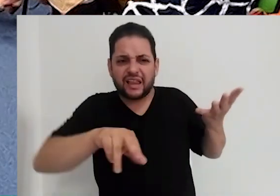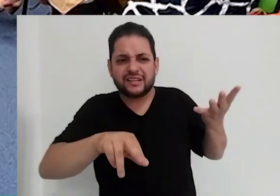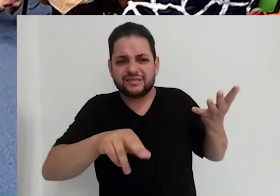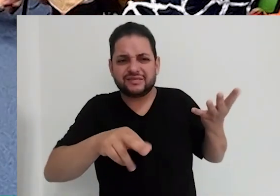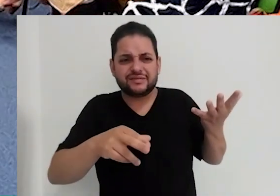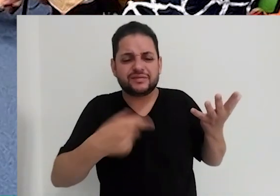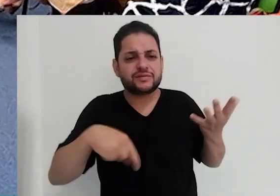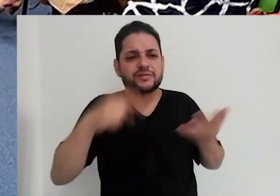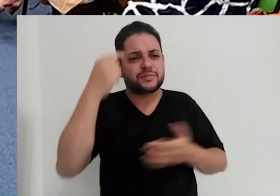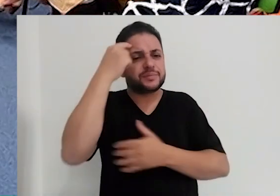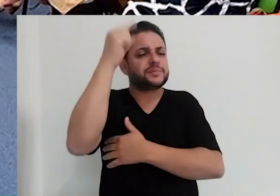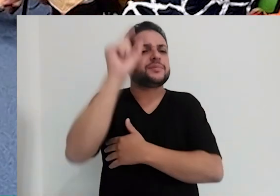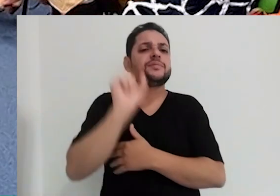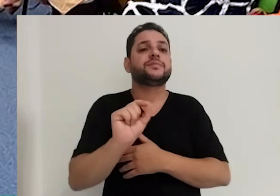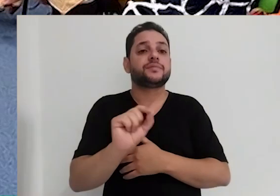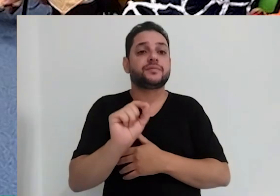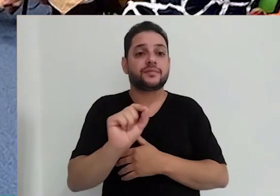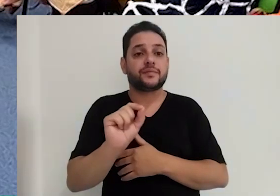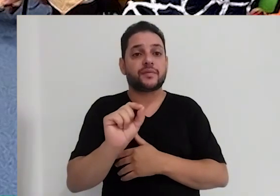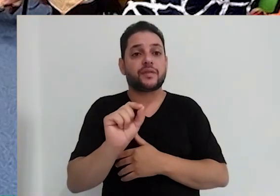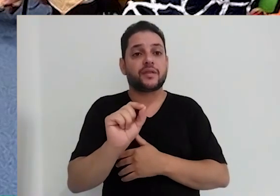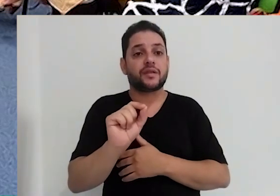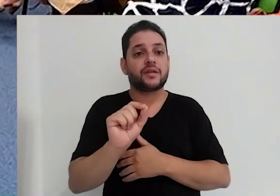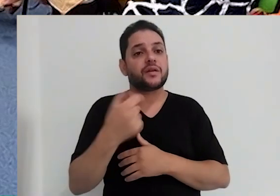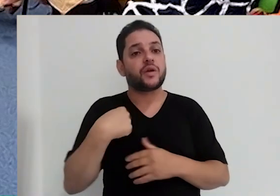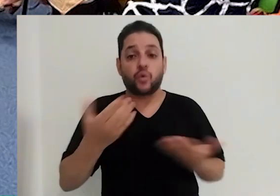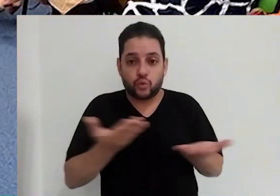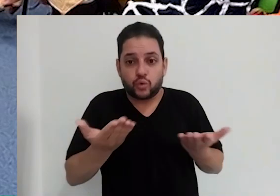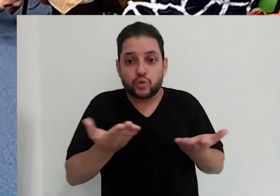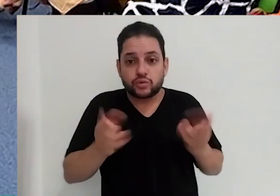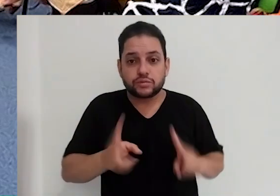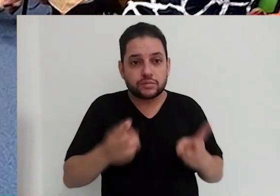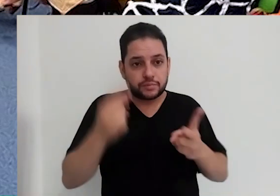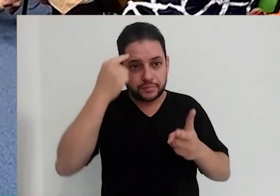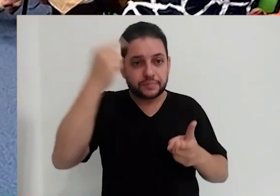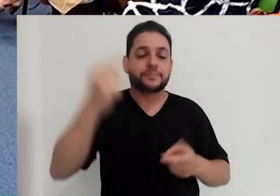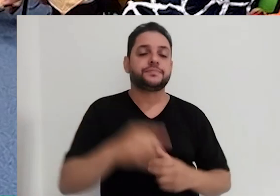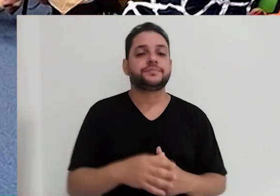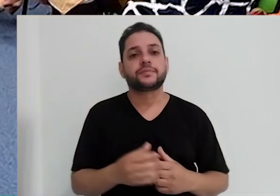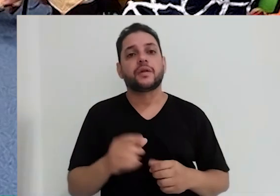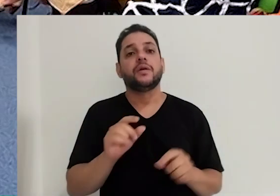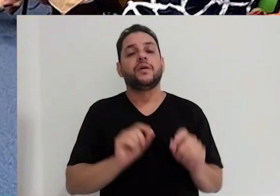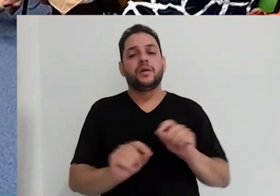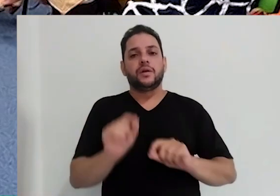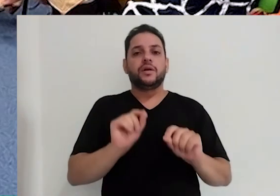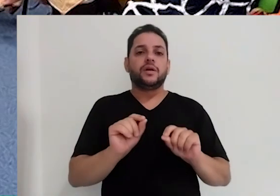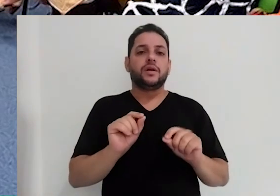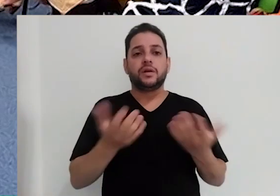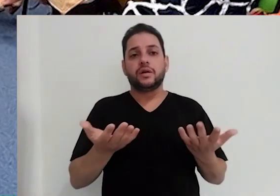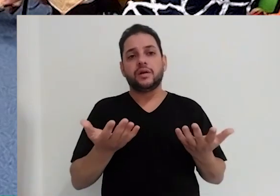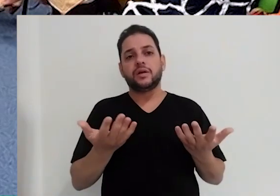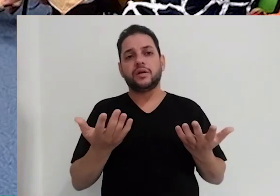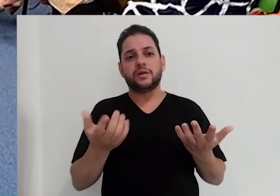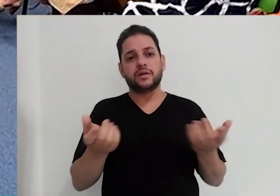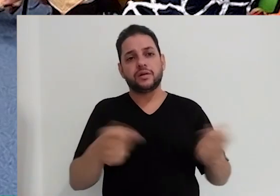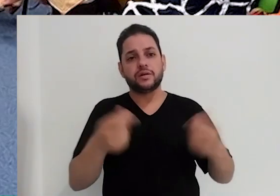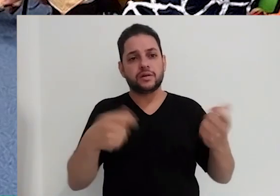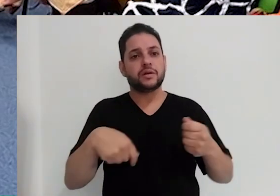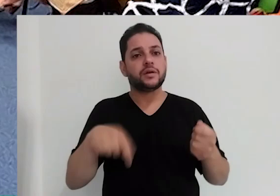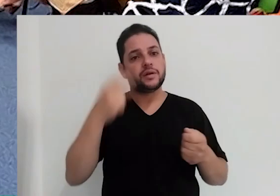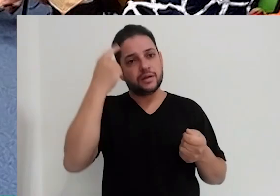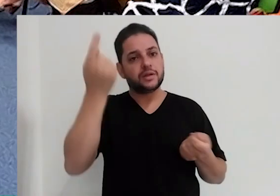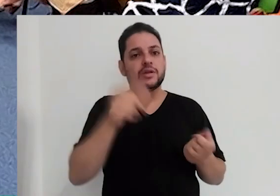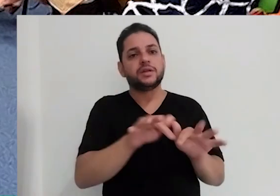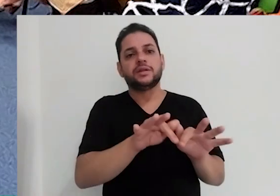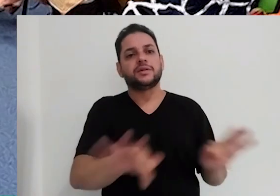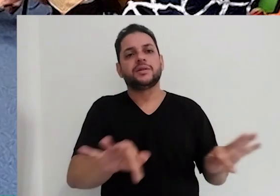pensei naquele momento que é o que eu continuo pensando é que essa é uma dessas maneiras simplistas de você mostrar a